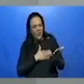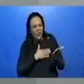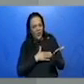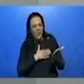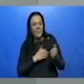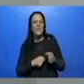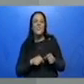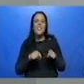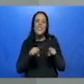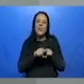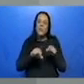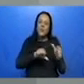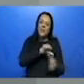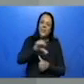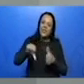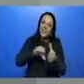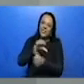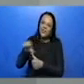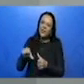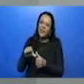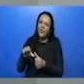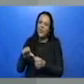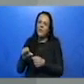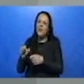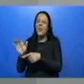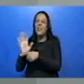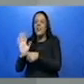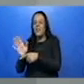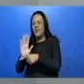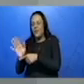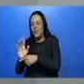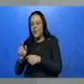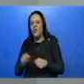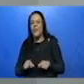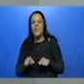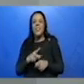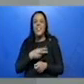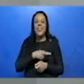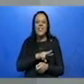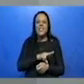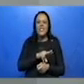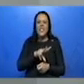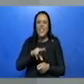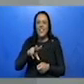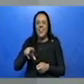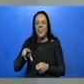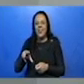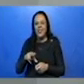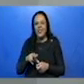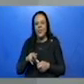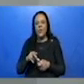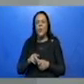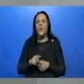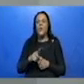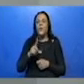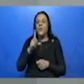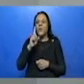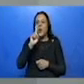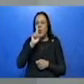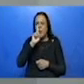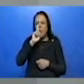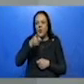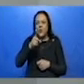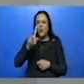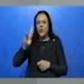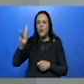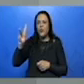Potter, né? Livros que instigam a nossa imaginação, que causam mistério, são livros que realmente agradam um